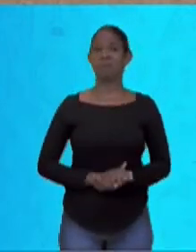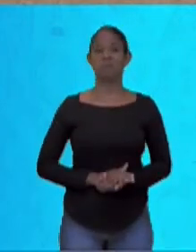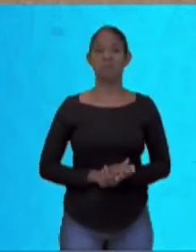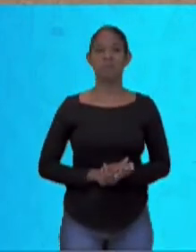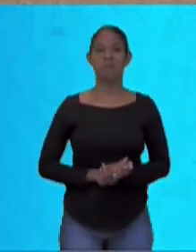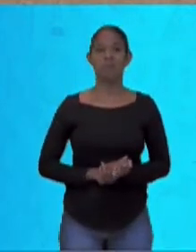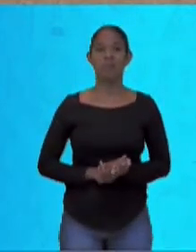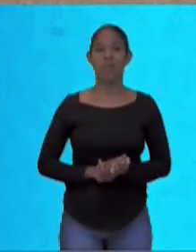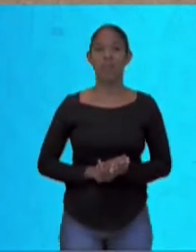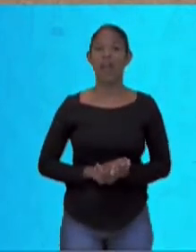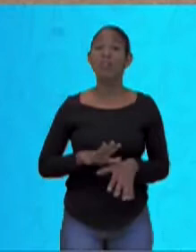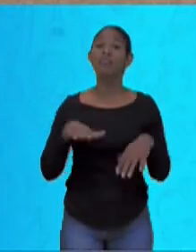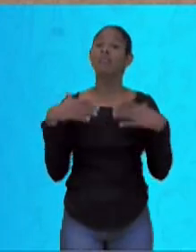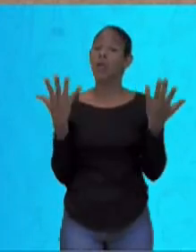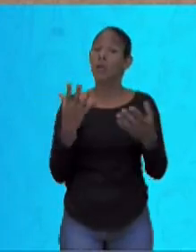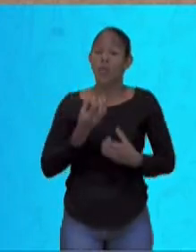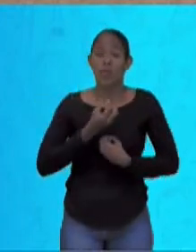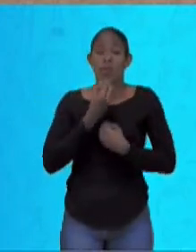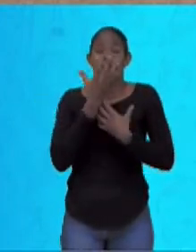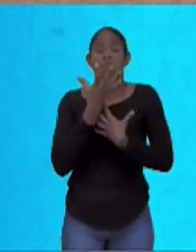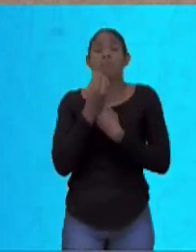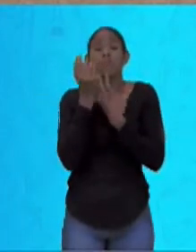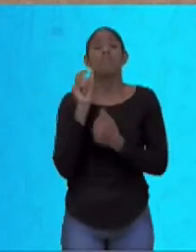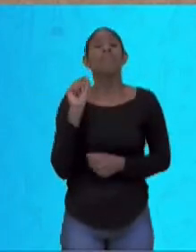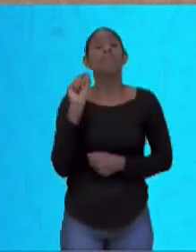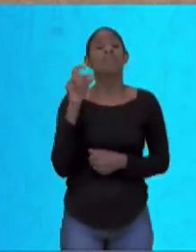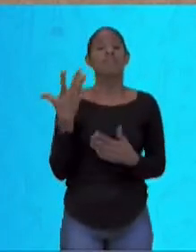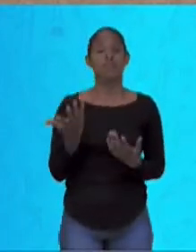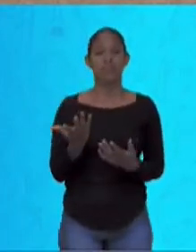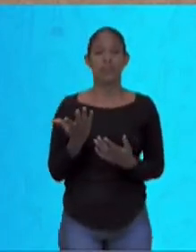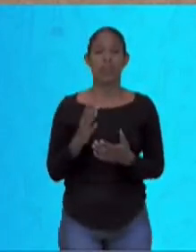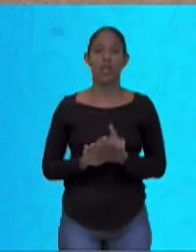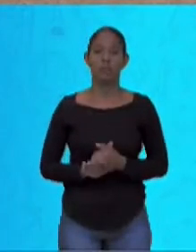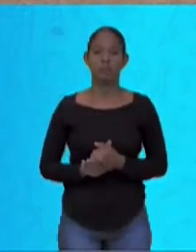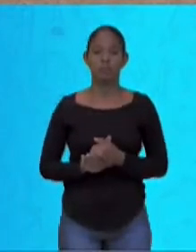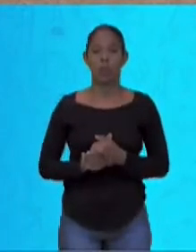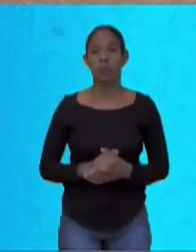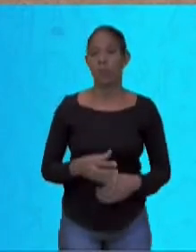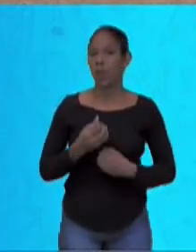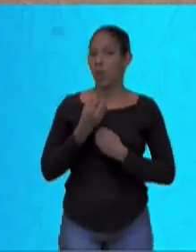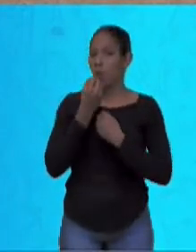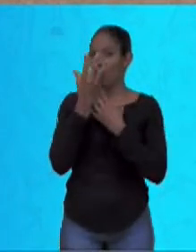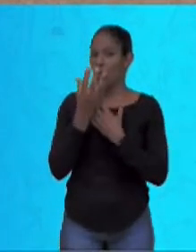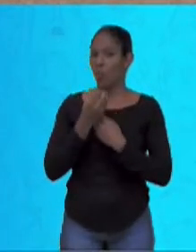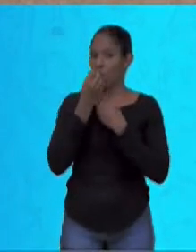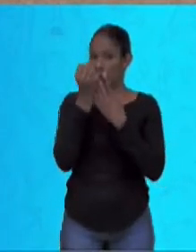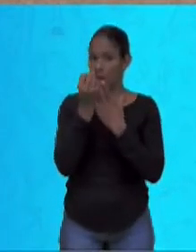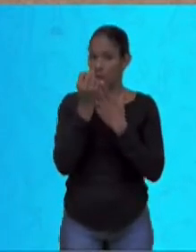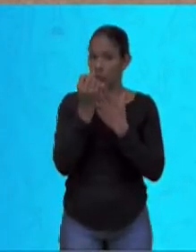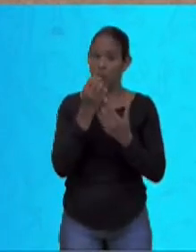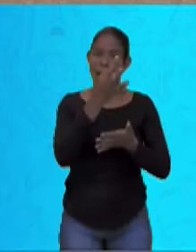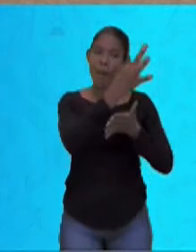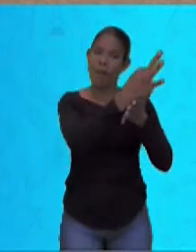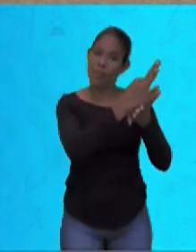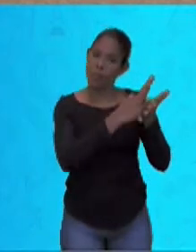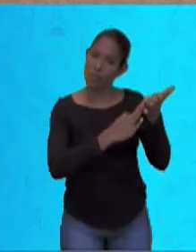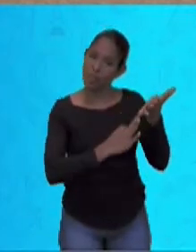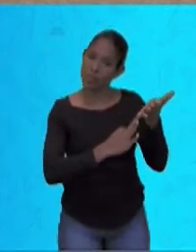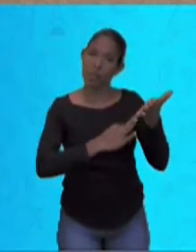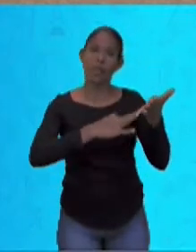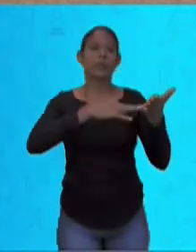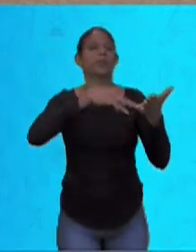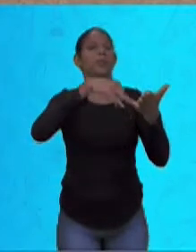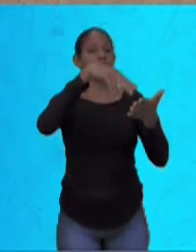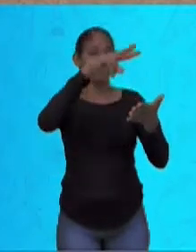Então, o que é um poema? Sim, o poema é uma obra literária que pertence